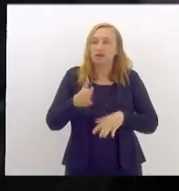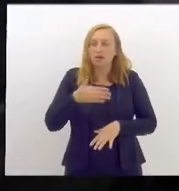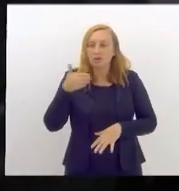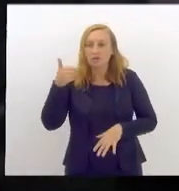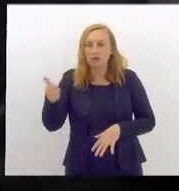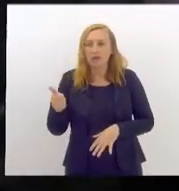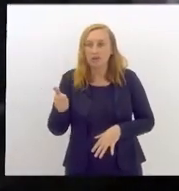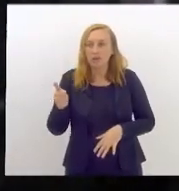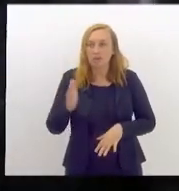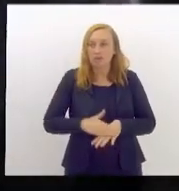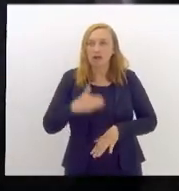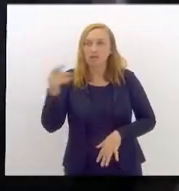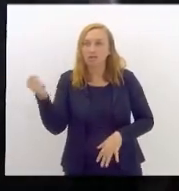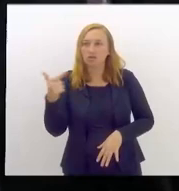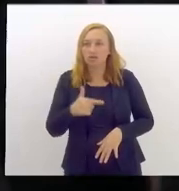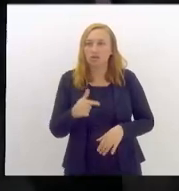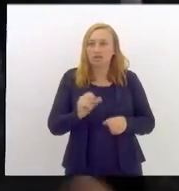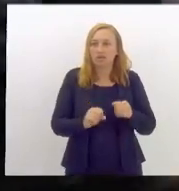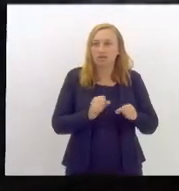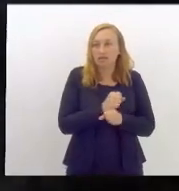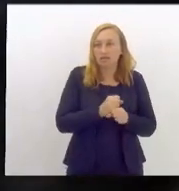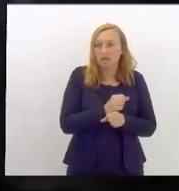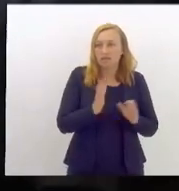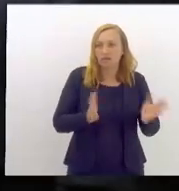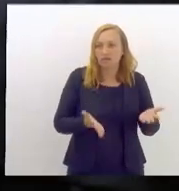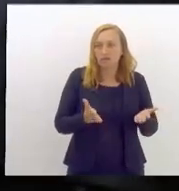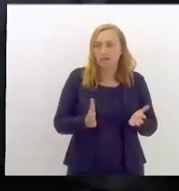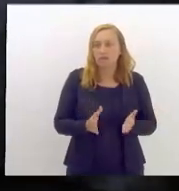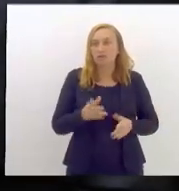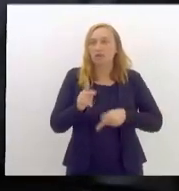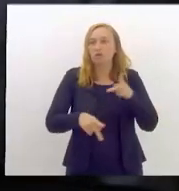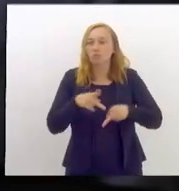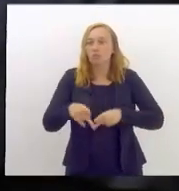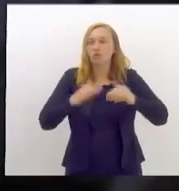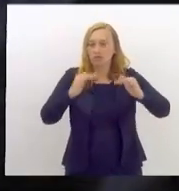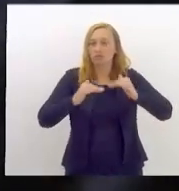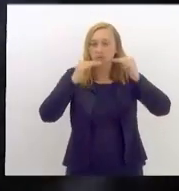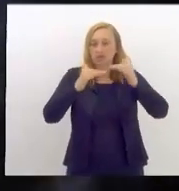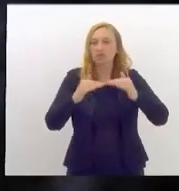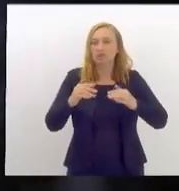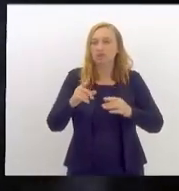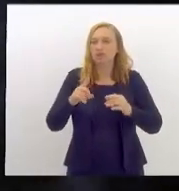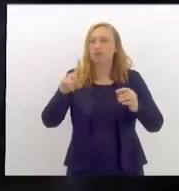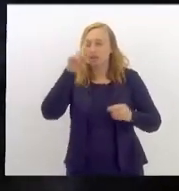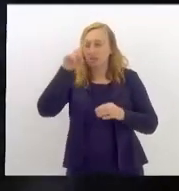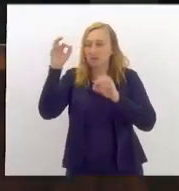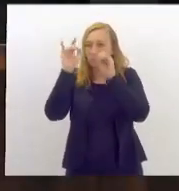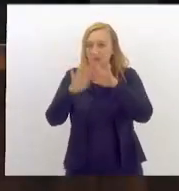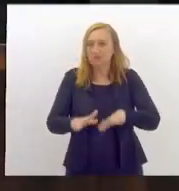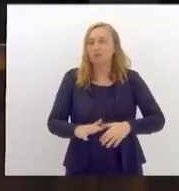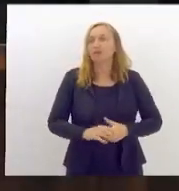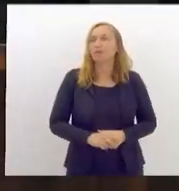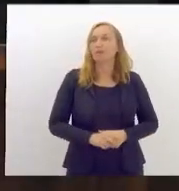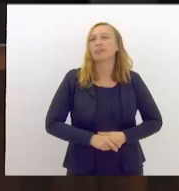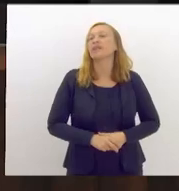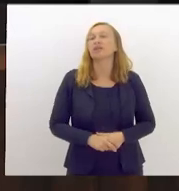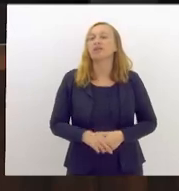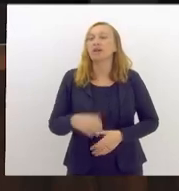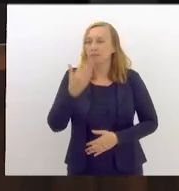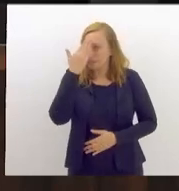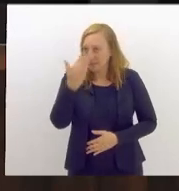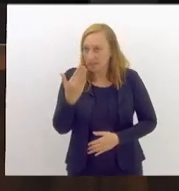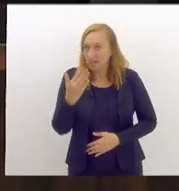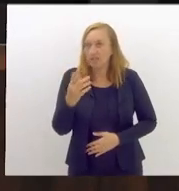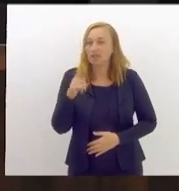mais do que fizemos nessa Afinal o povo é soberano fique com Deus eu eu obrigado